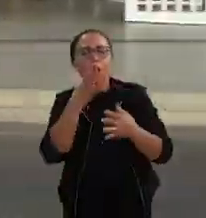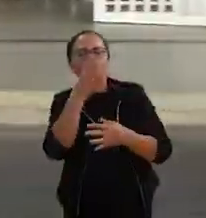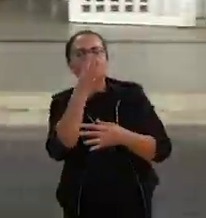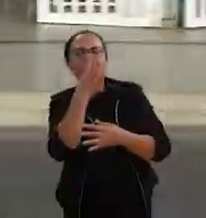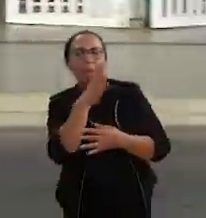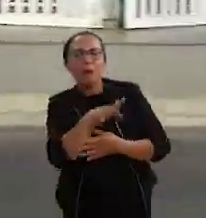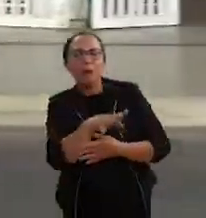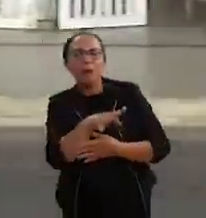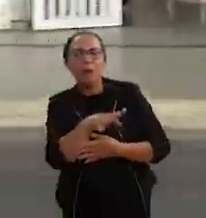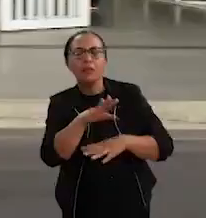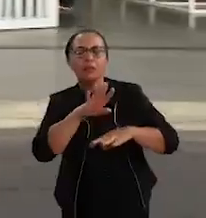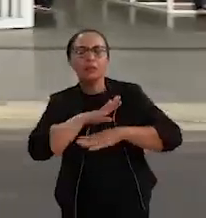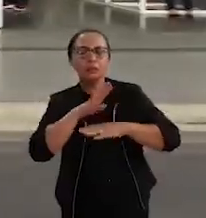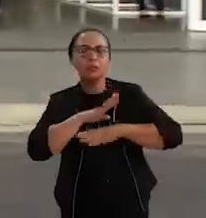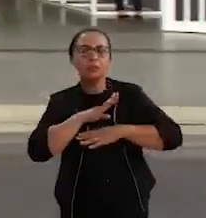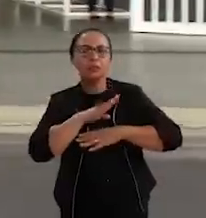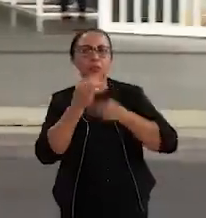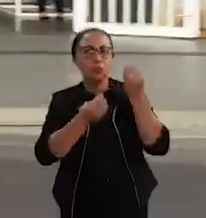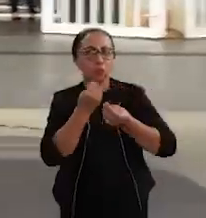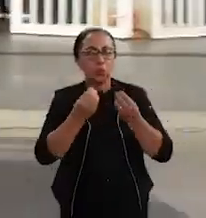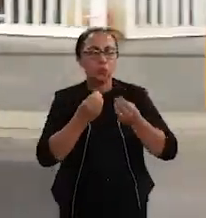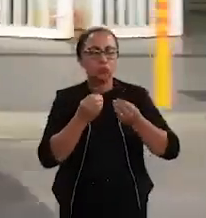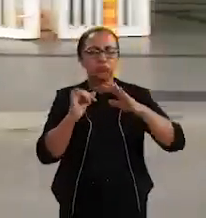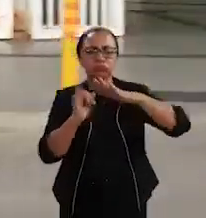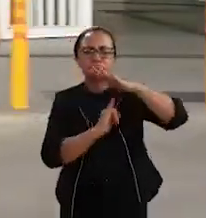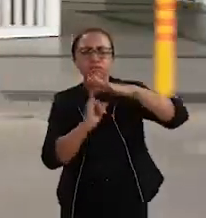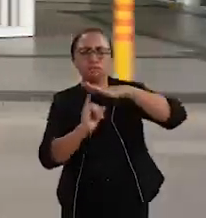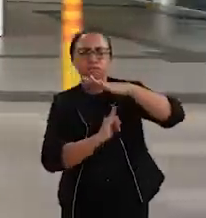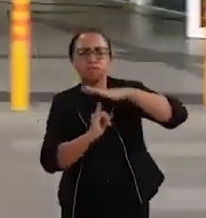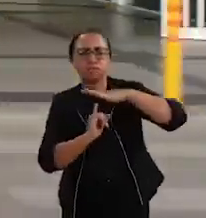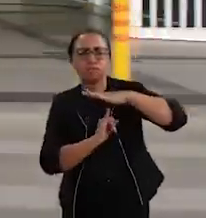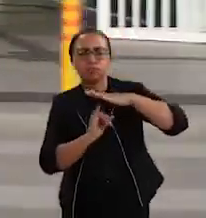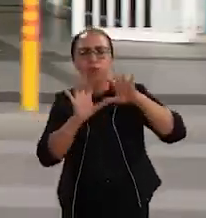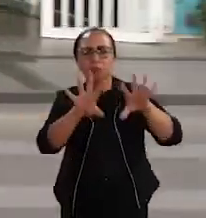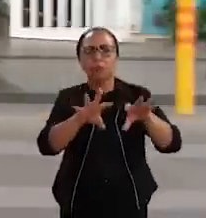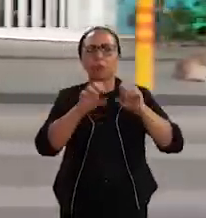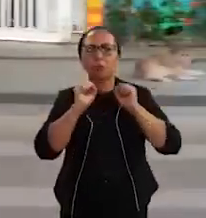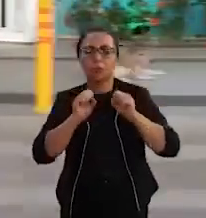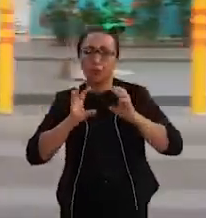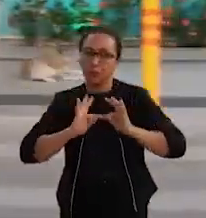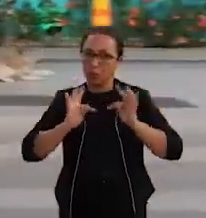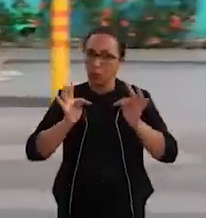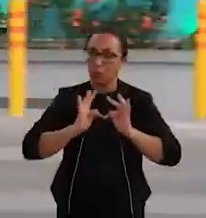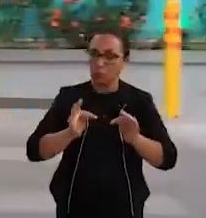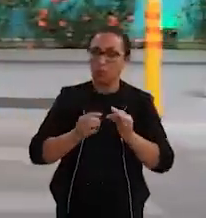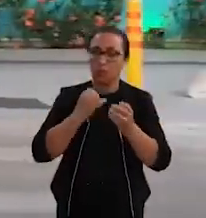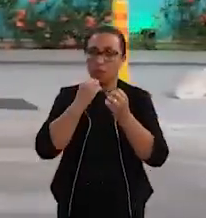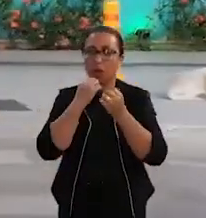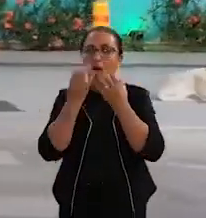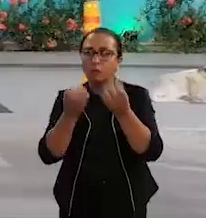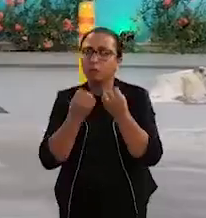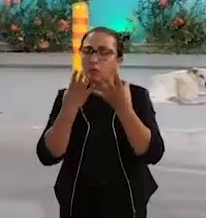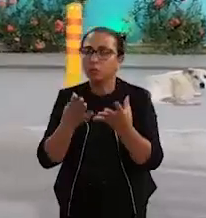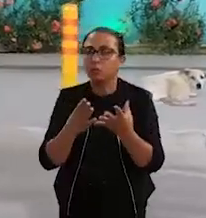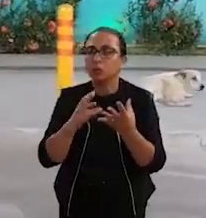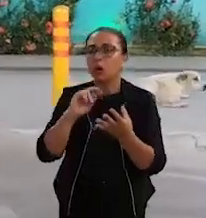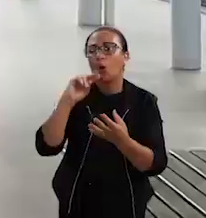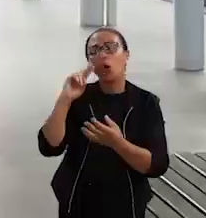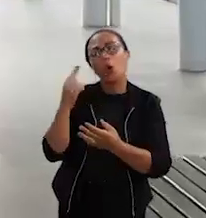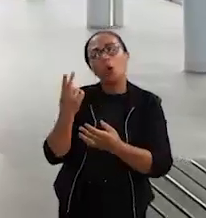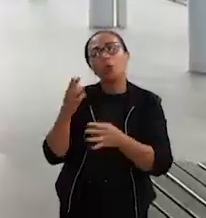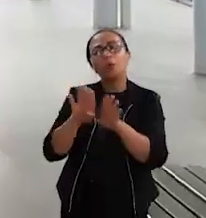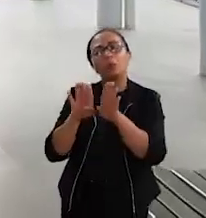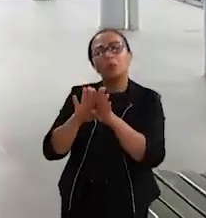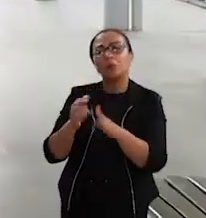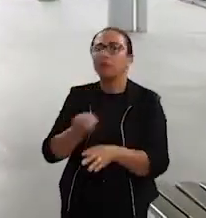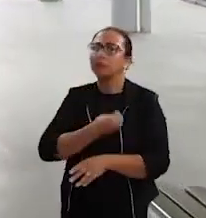Ao observar o modo como os órgãos se apropriam da tecnologia da informação, ao vivenciar